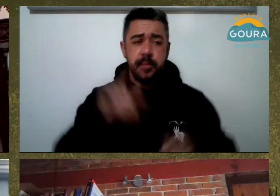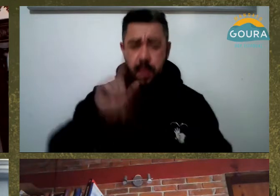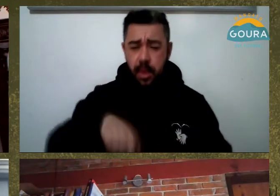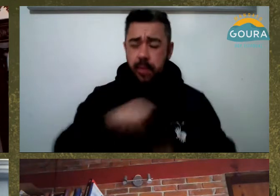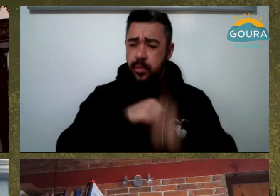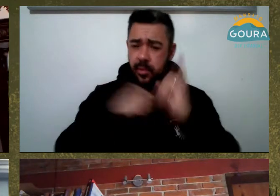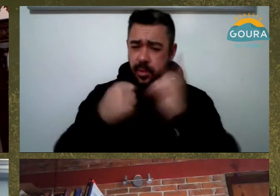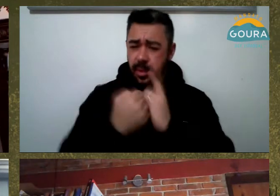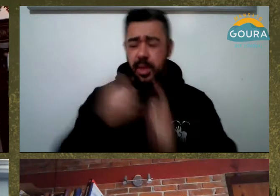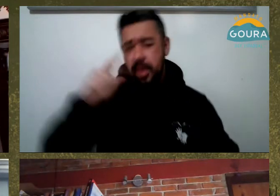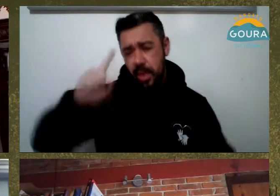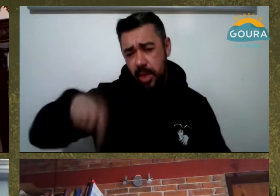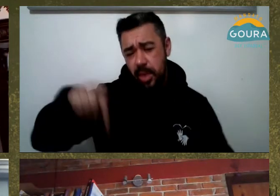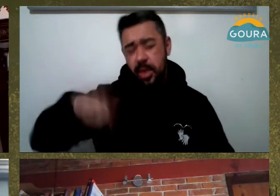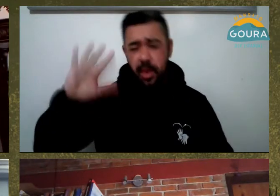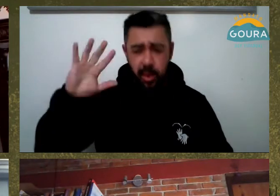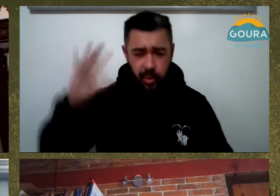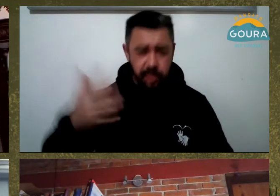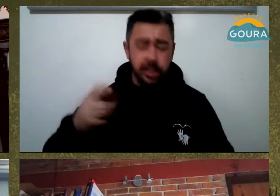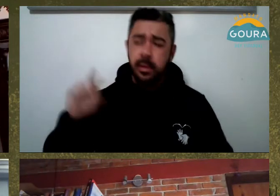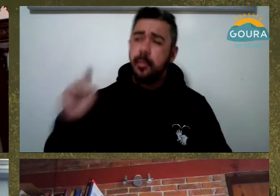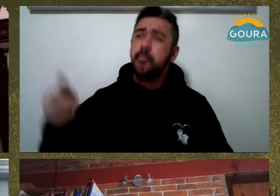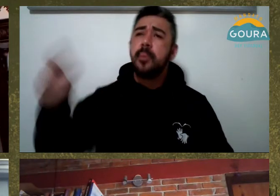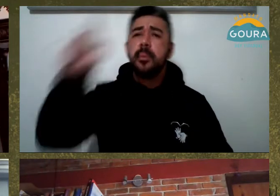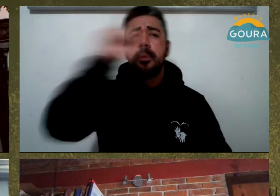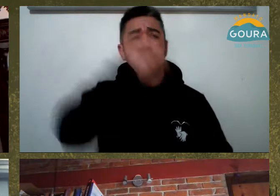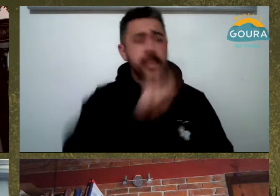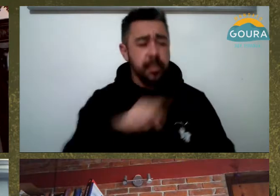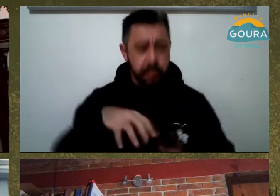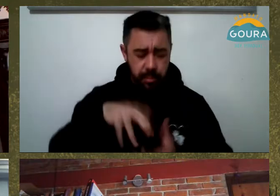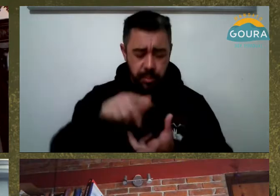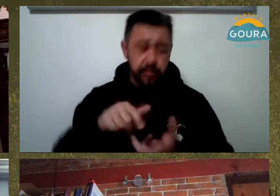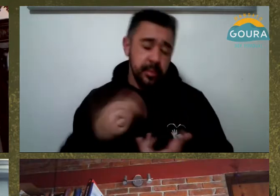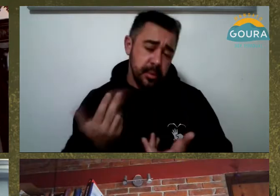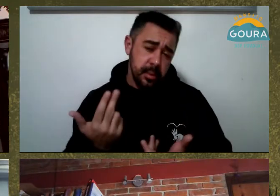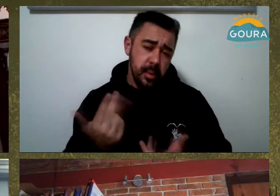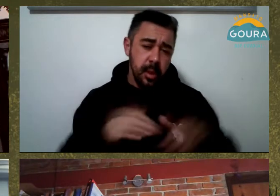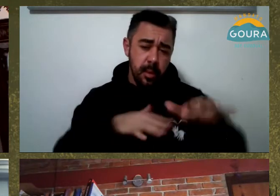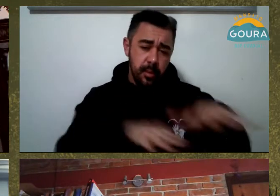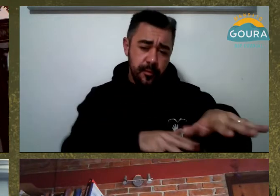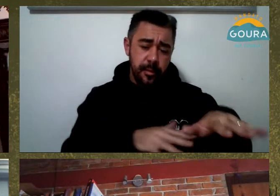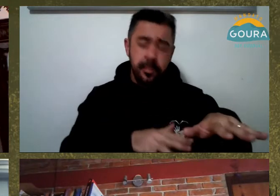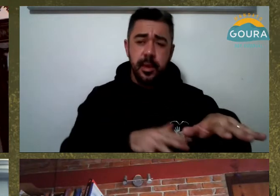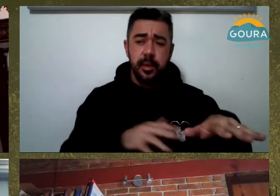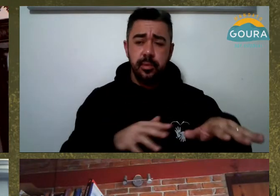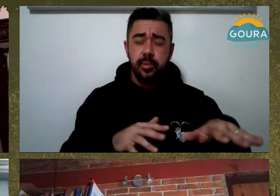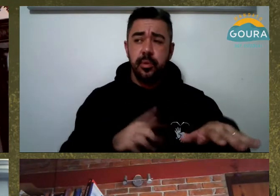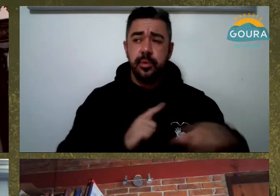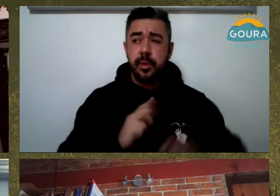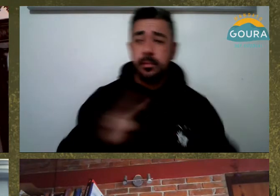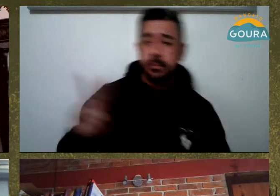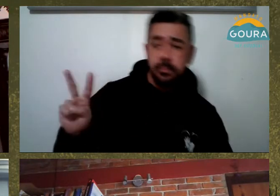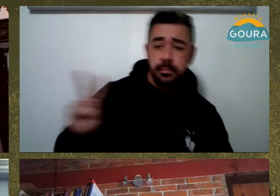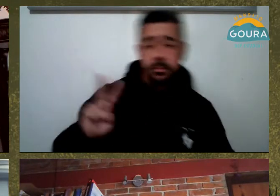que foram acontecendo noutras partes do mundo, como o movimento hippie, como o movimento